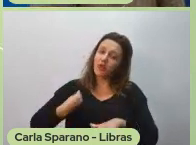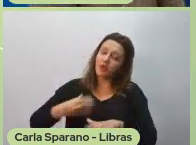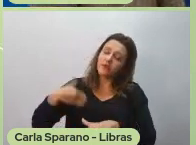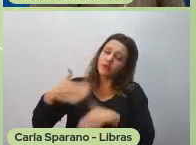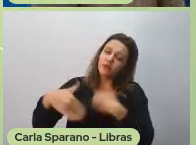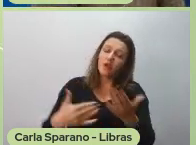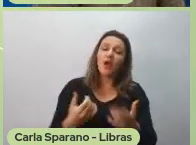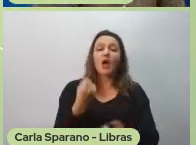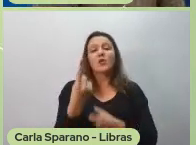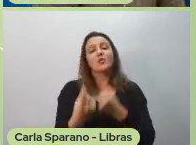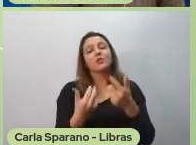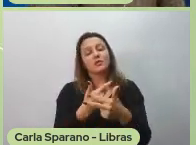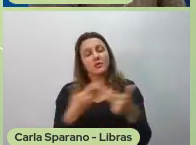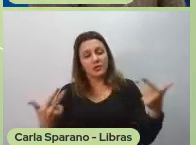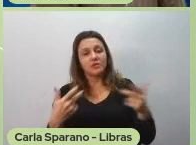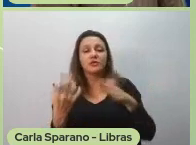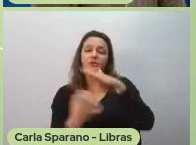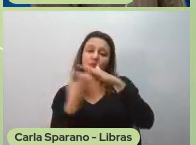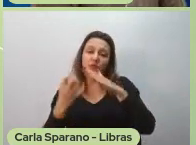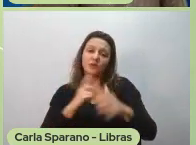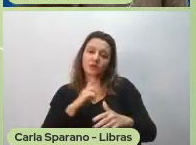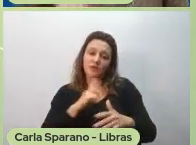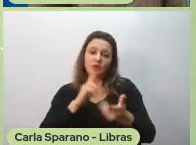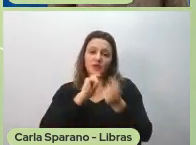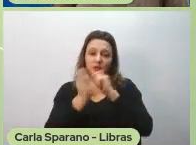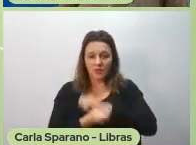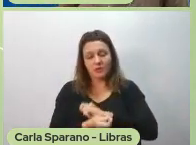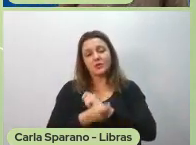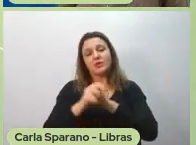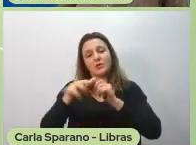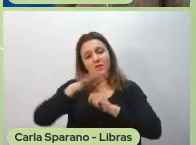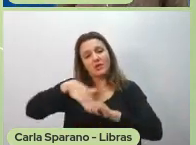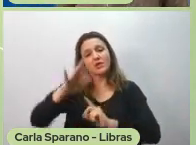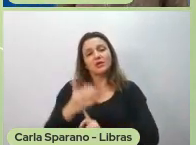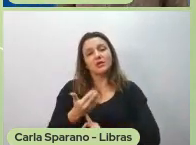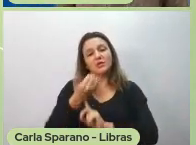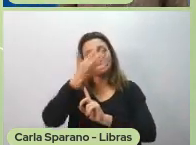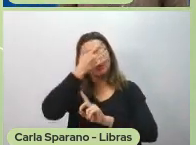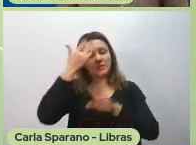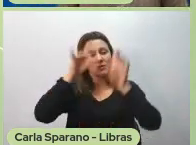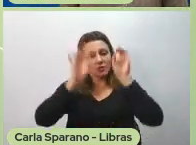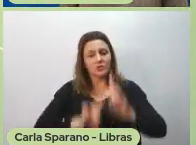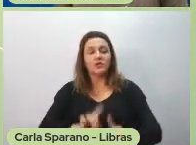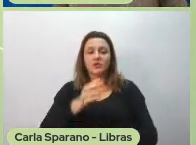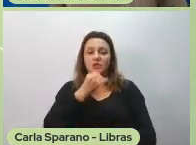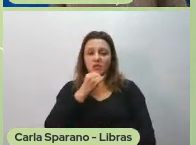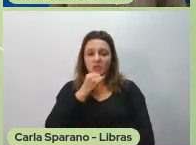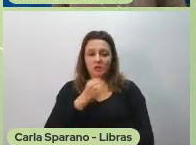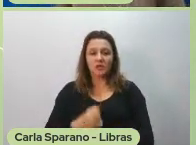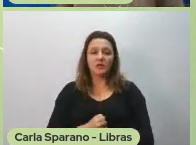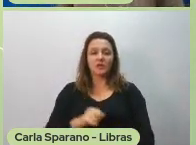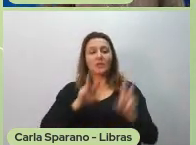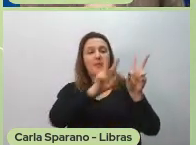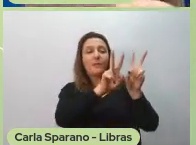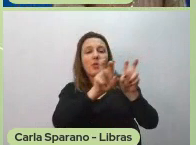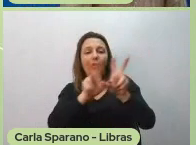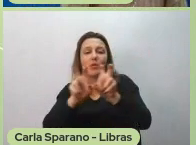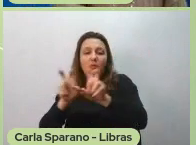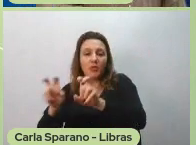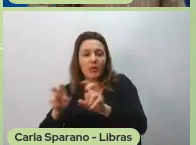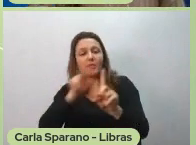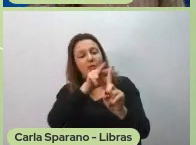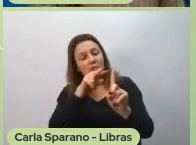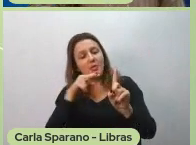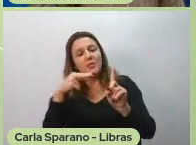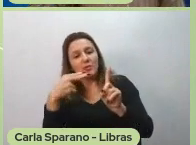para adaptação, né, para as empresas de tecnologia, das pessoas com deficiência, assim, por exemplo, painéis com duas visões para